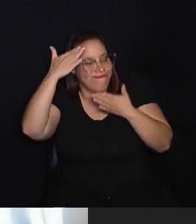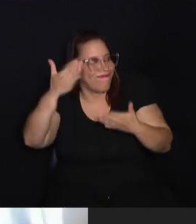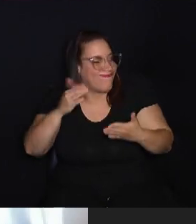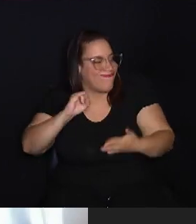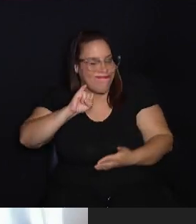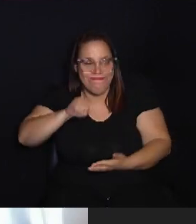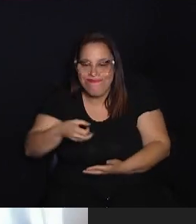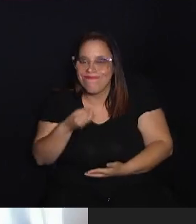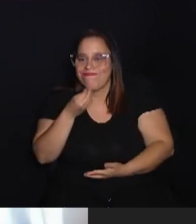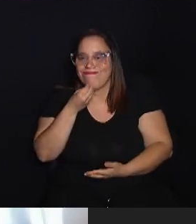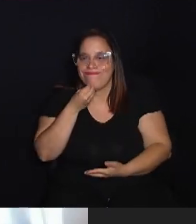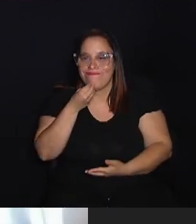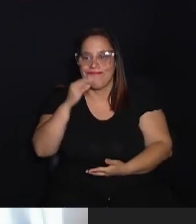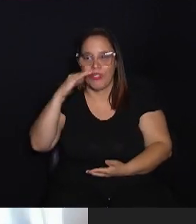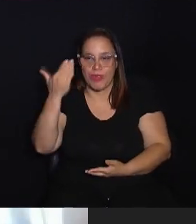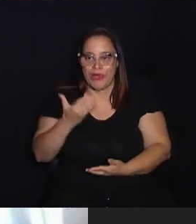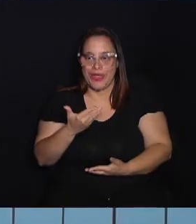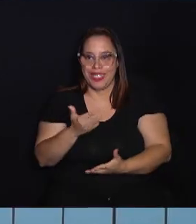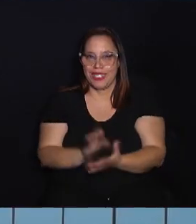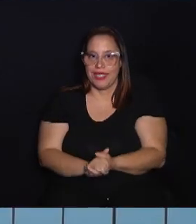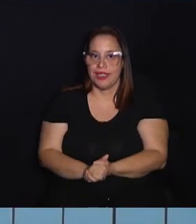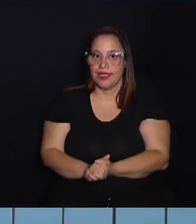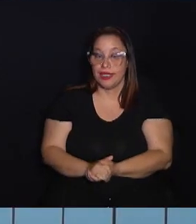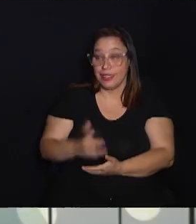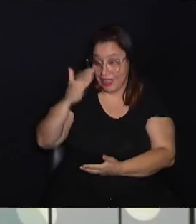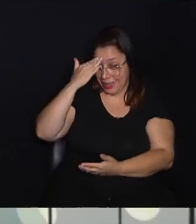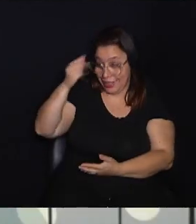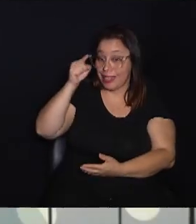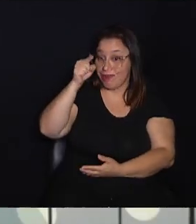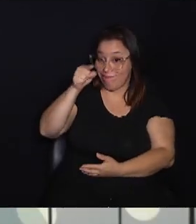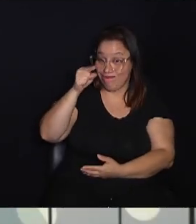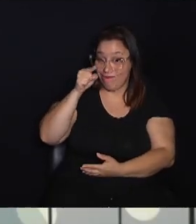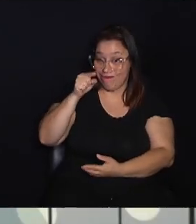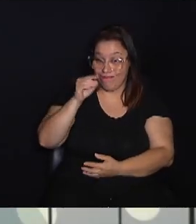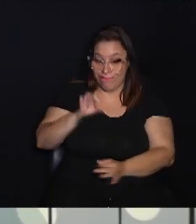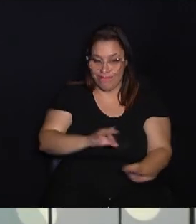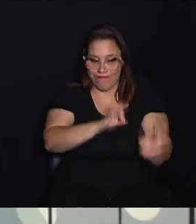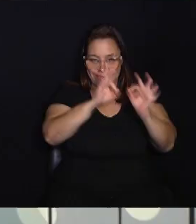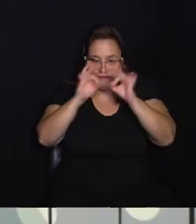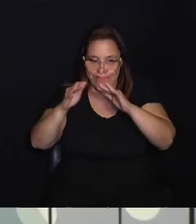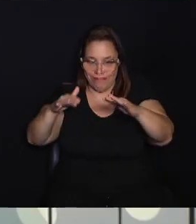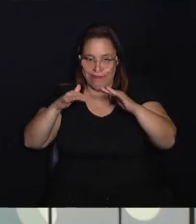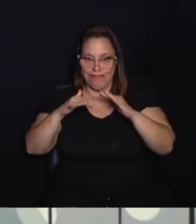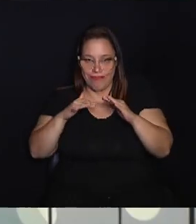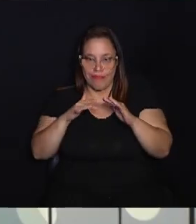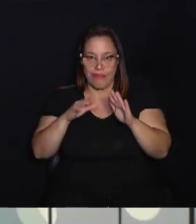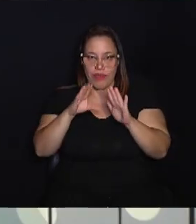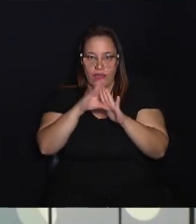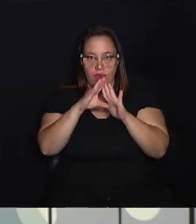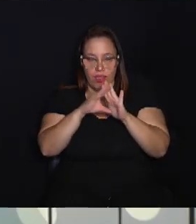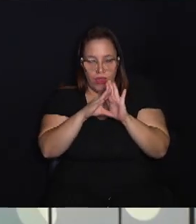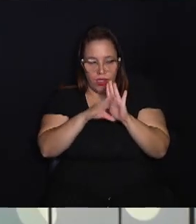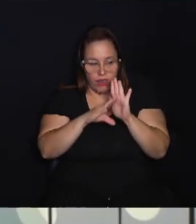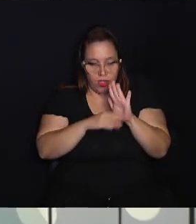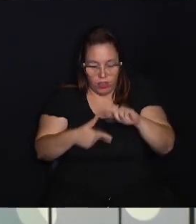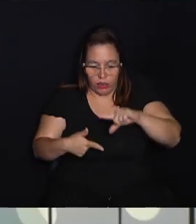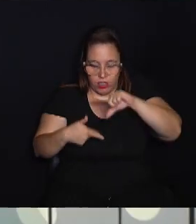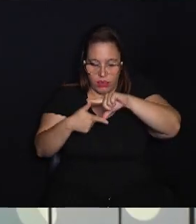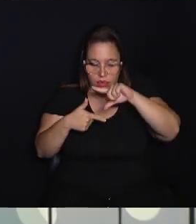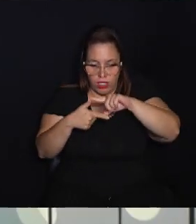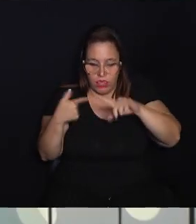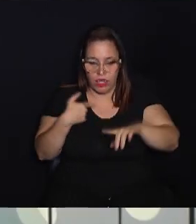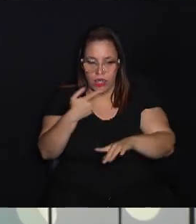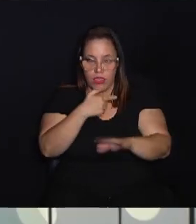pela oportunidade, foi uma honra. Obrigada também pela sua companhia. Você pode conferir todos os quadros da